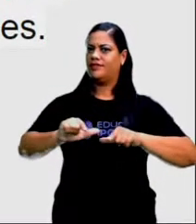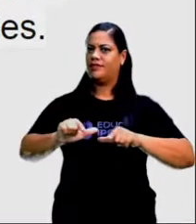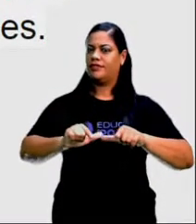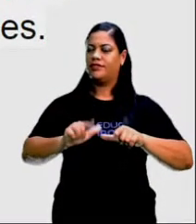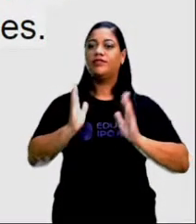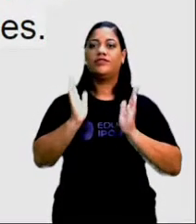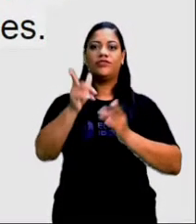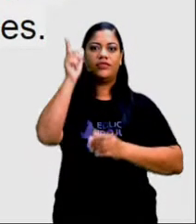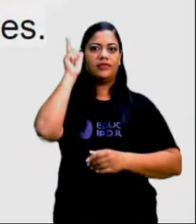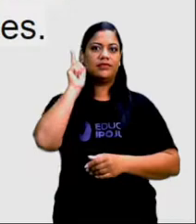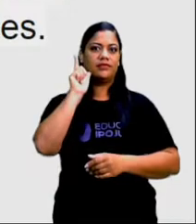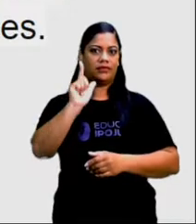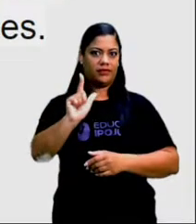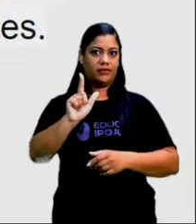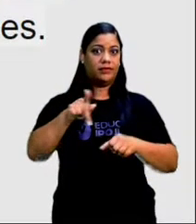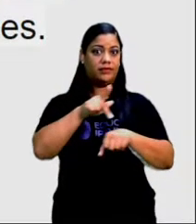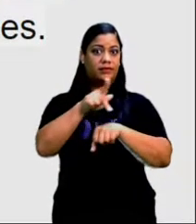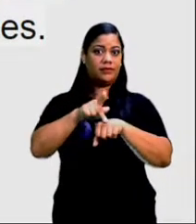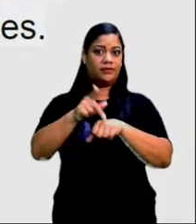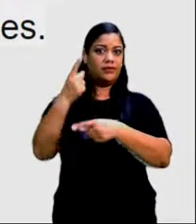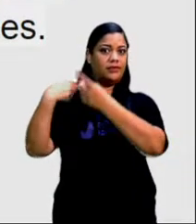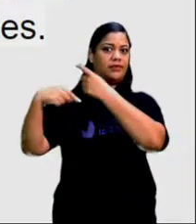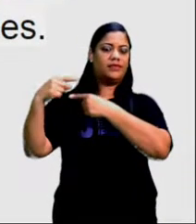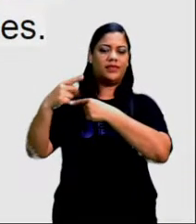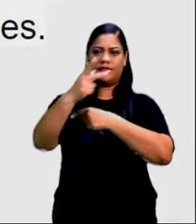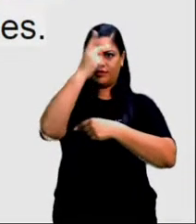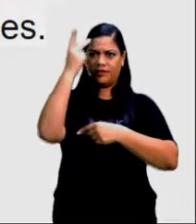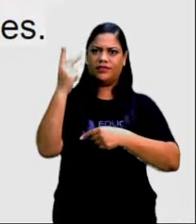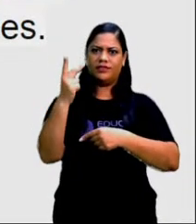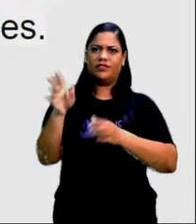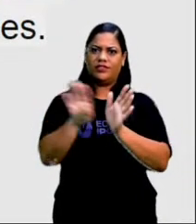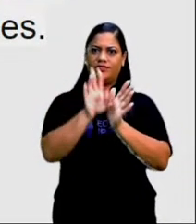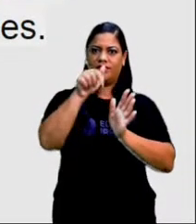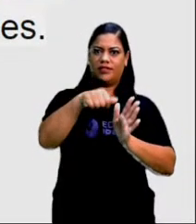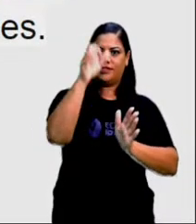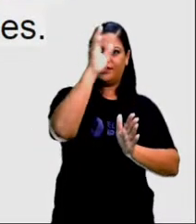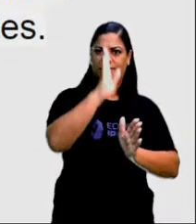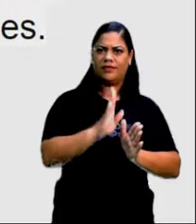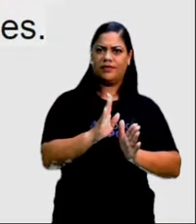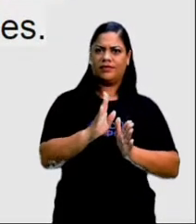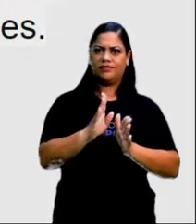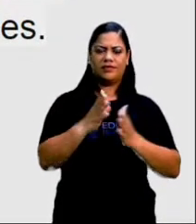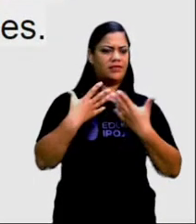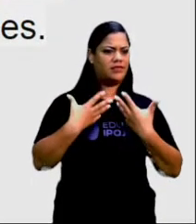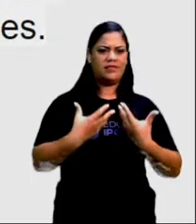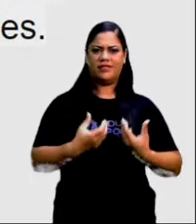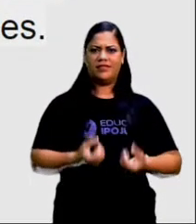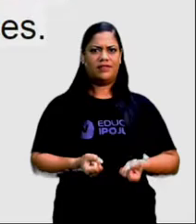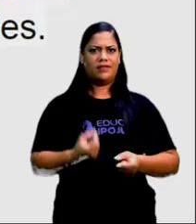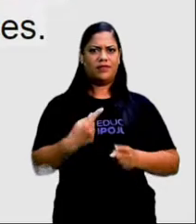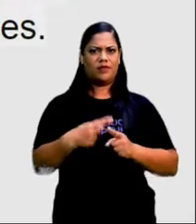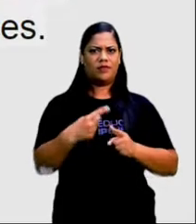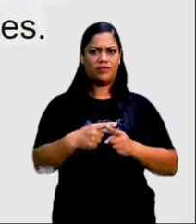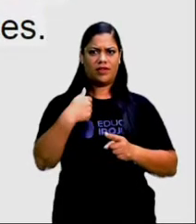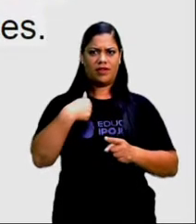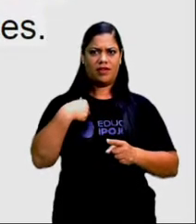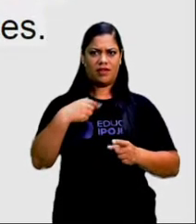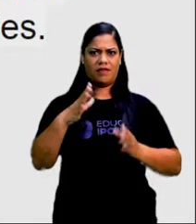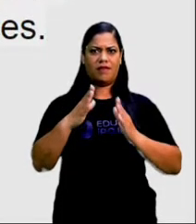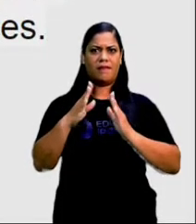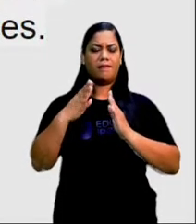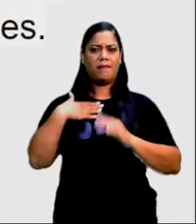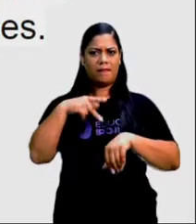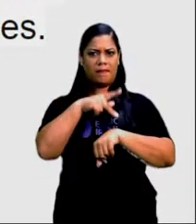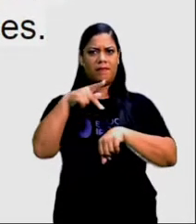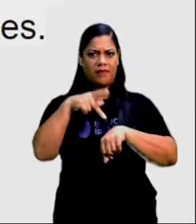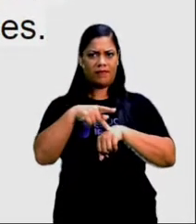já conquistados em seu antigo país. Então, esses novos trabalhadores que chegaram não aceitaram, porque lá onde ele morava, lá no